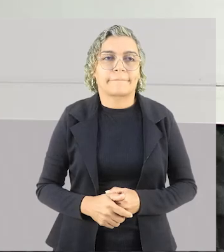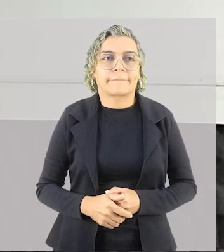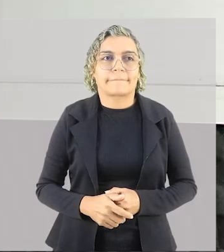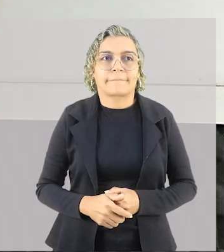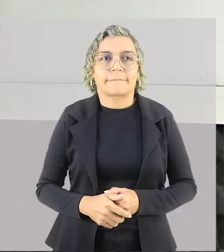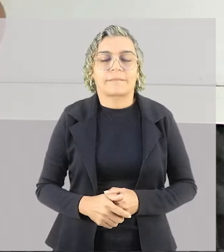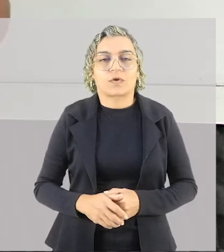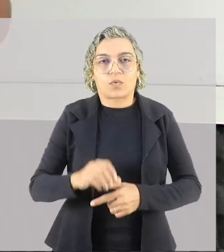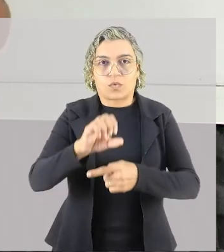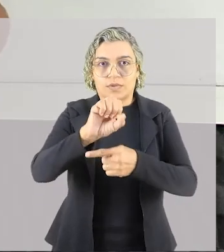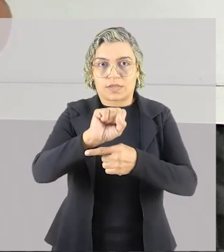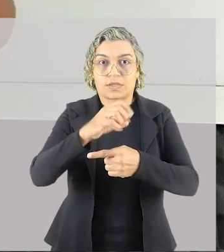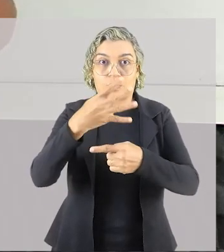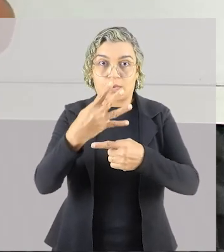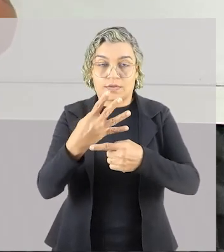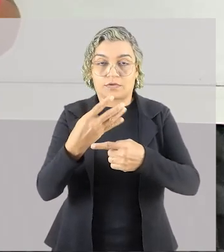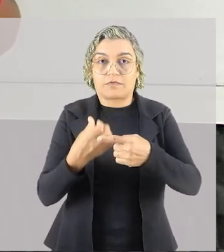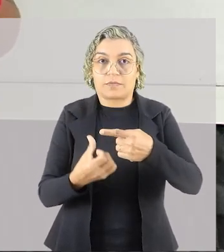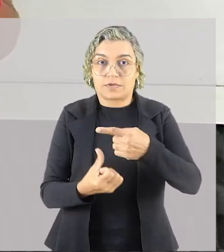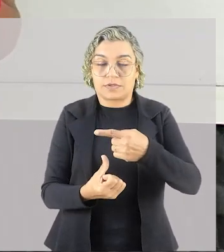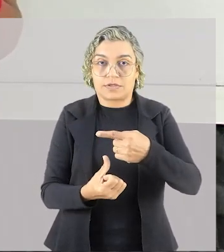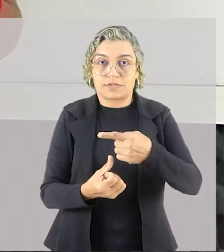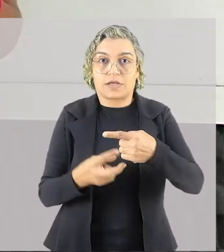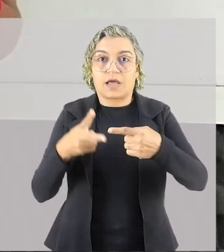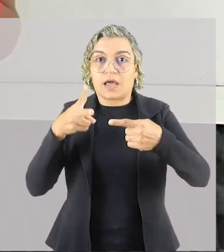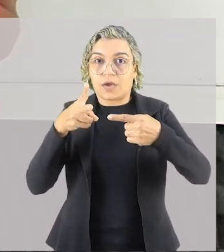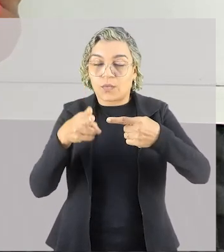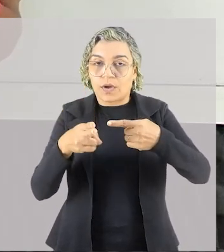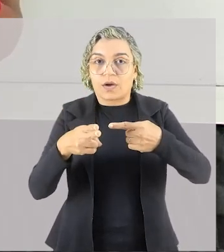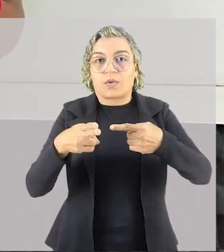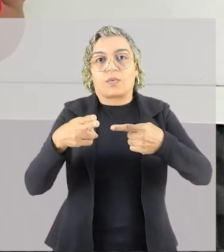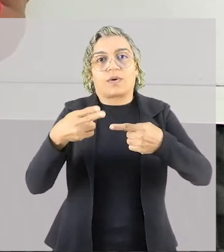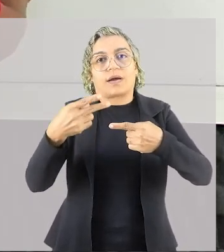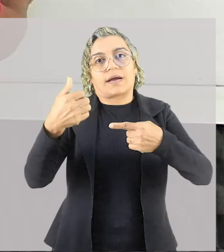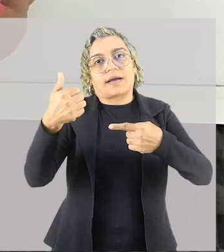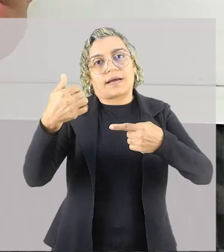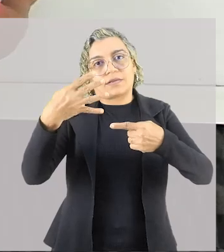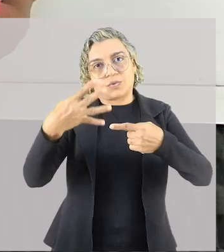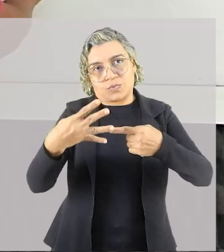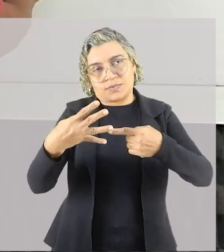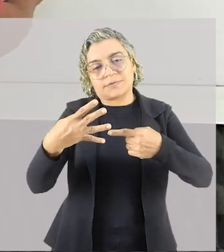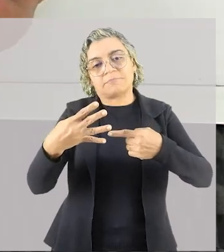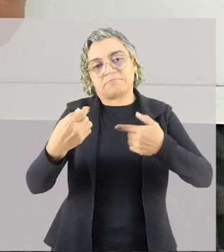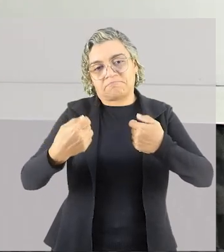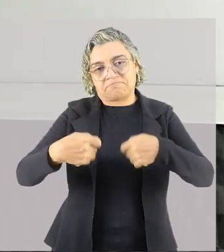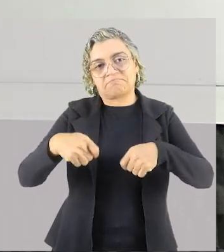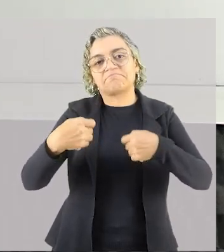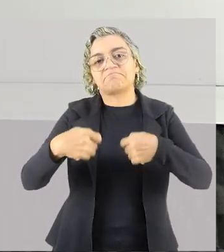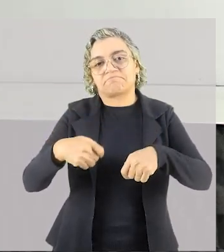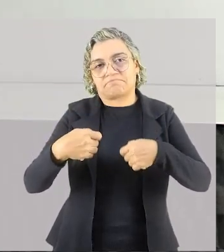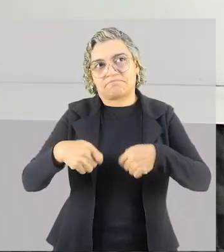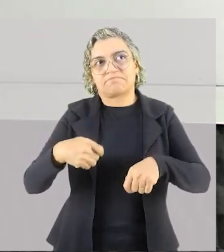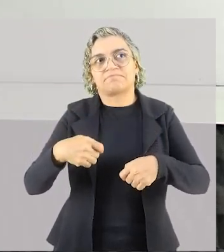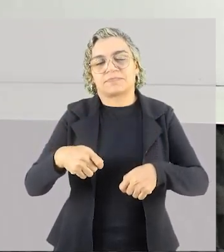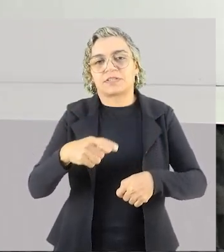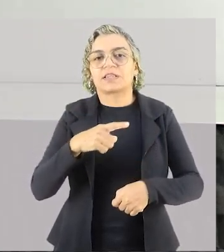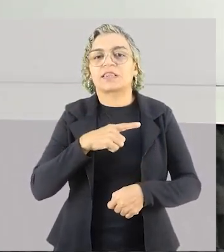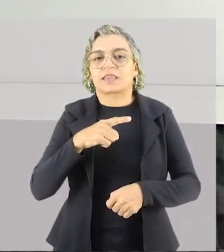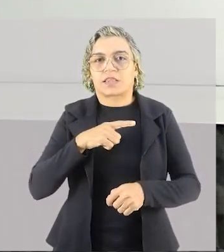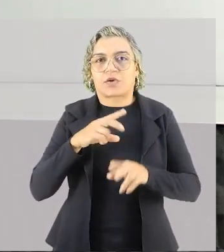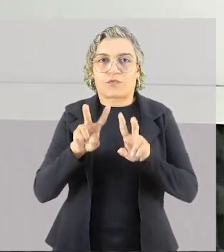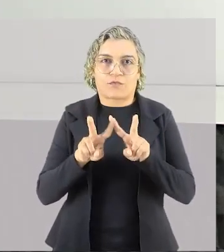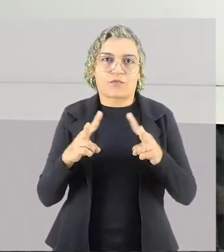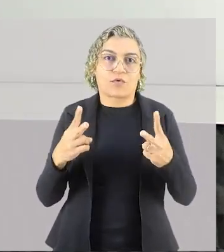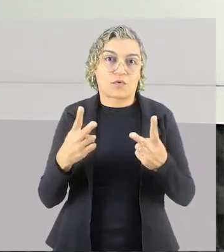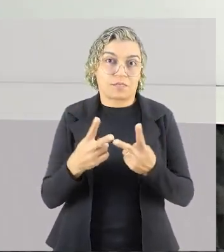14. Então, 14 bolinhas serão necessárias para que eu possa atingir esse volume